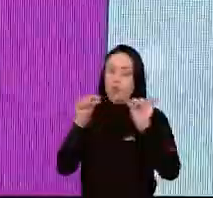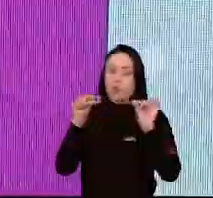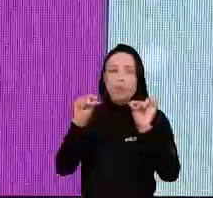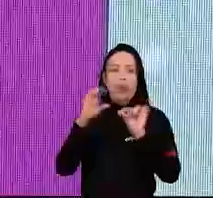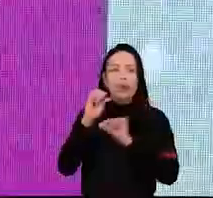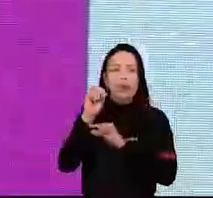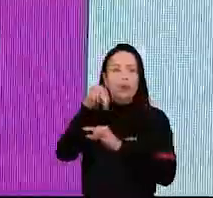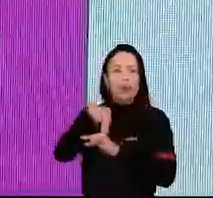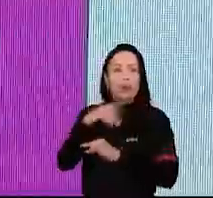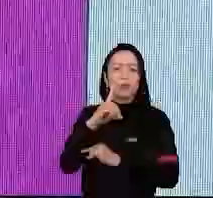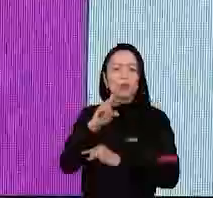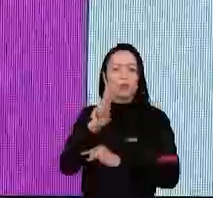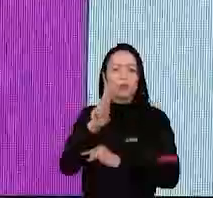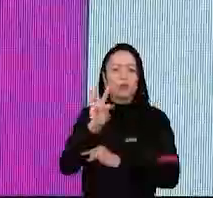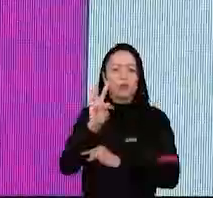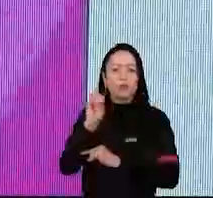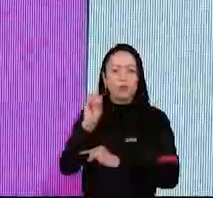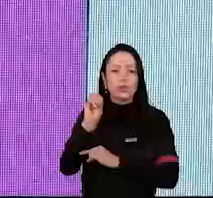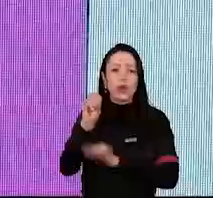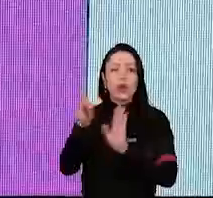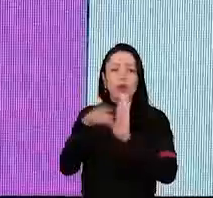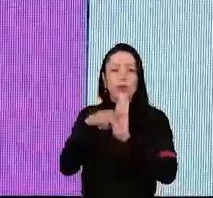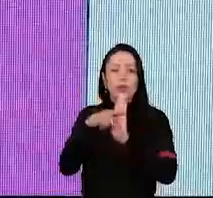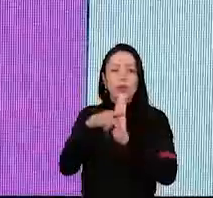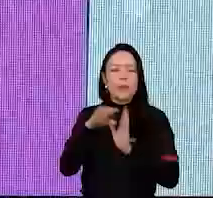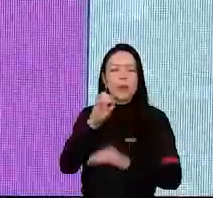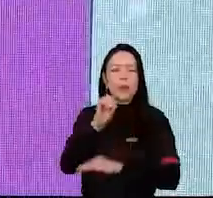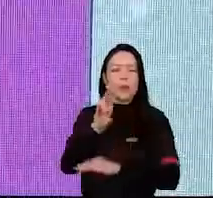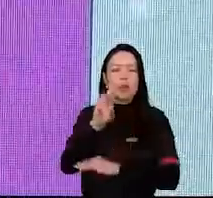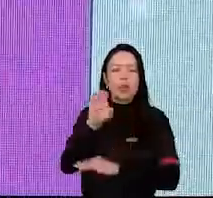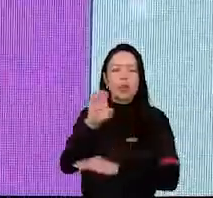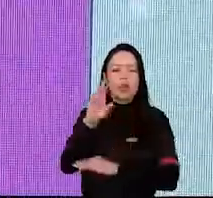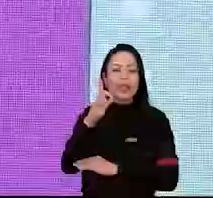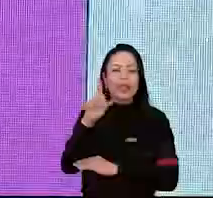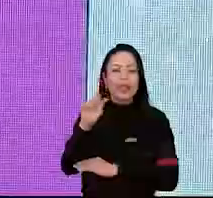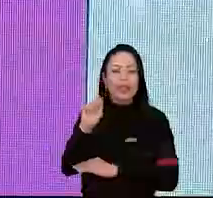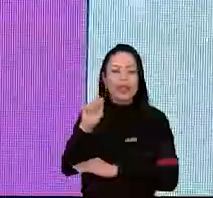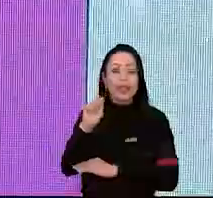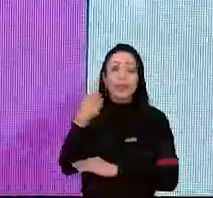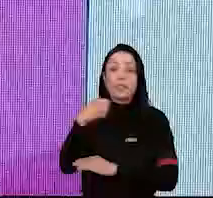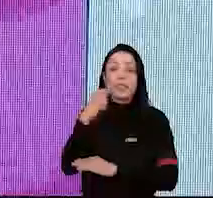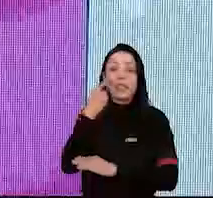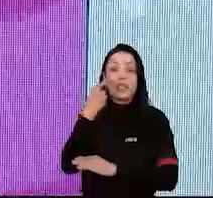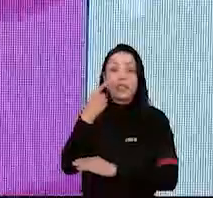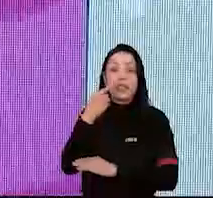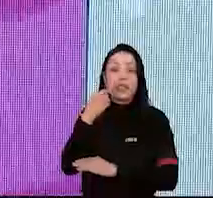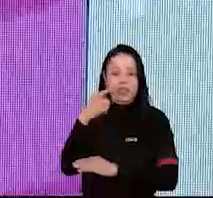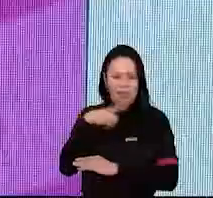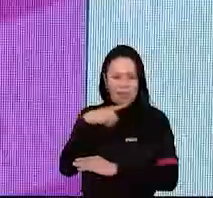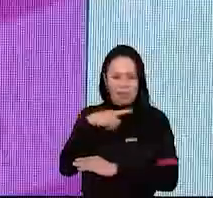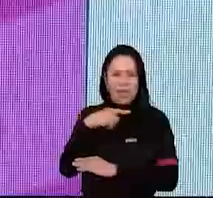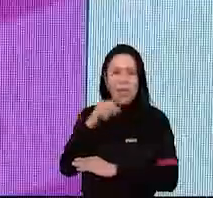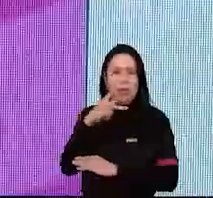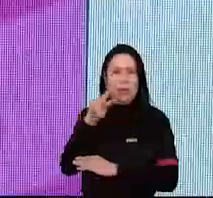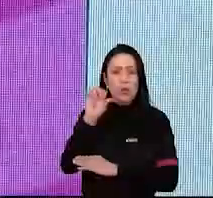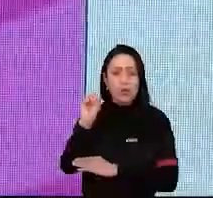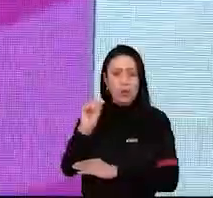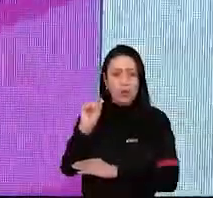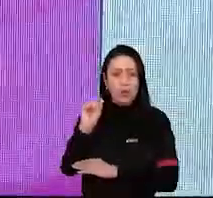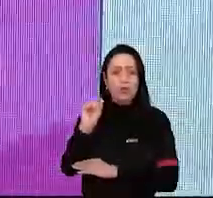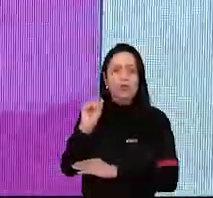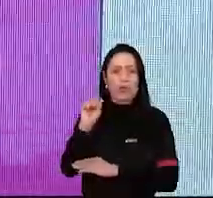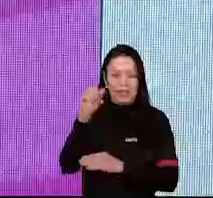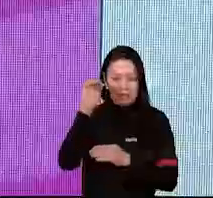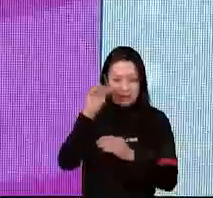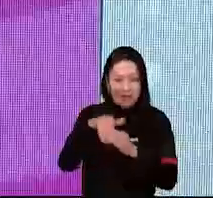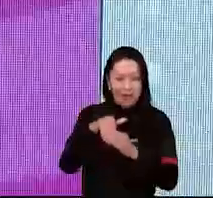impossível, realmente, você, com otoscópio convencional e com uma otite supurativa, né, dentro desse